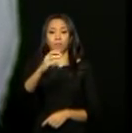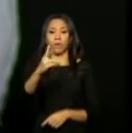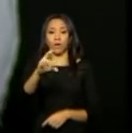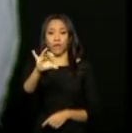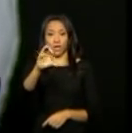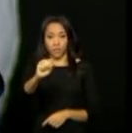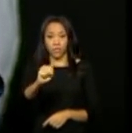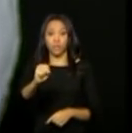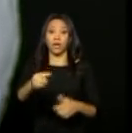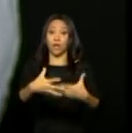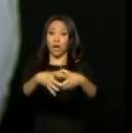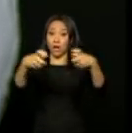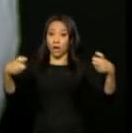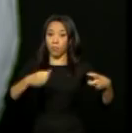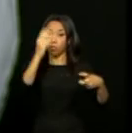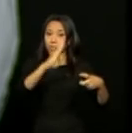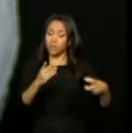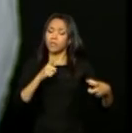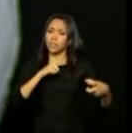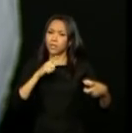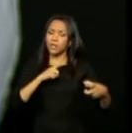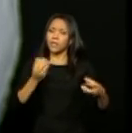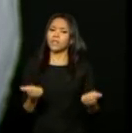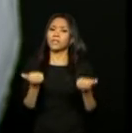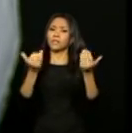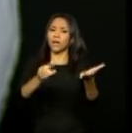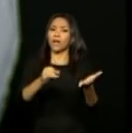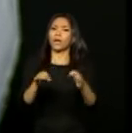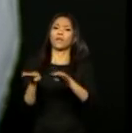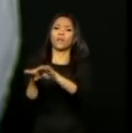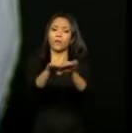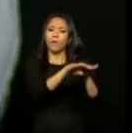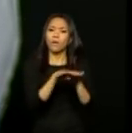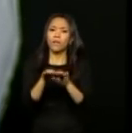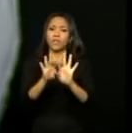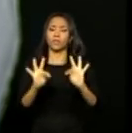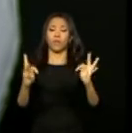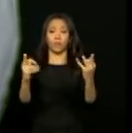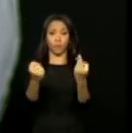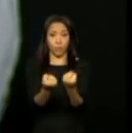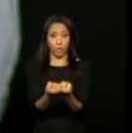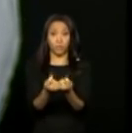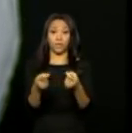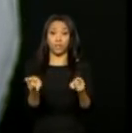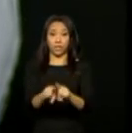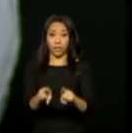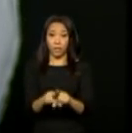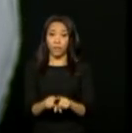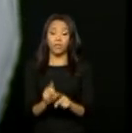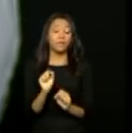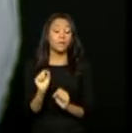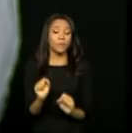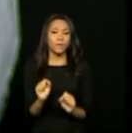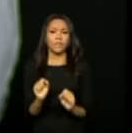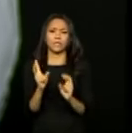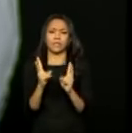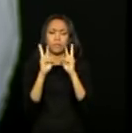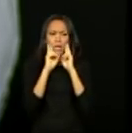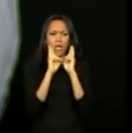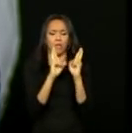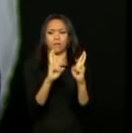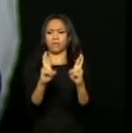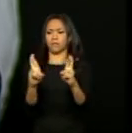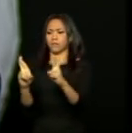Brasil, que contemple a igualdade de oportunidades para todos e que seja pautada no mais amplo respeito